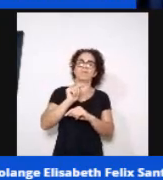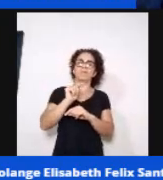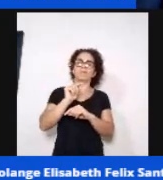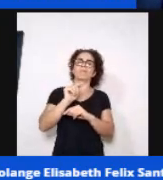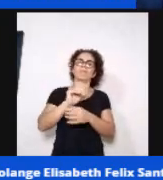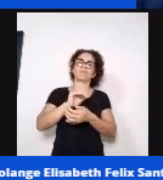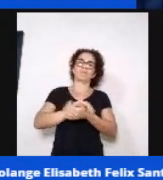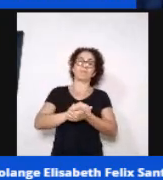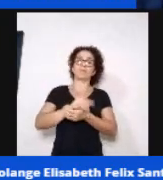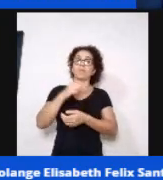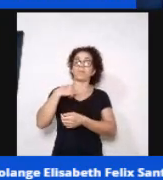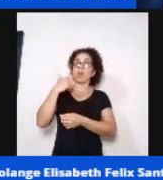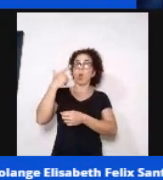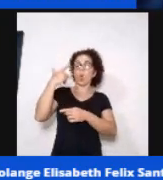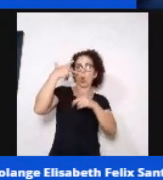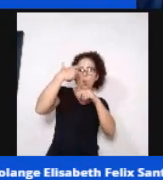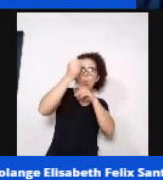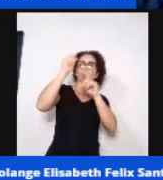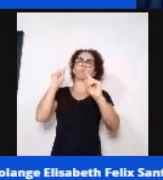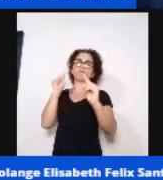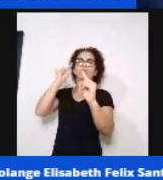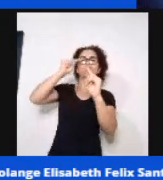Entendem? Até que eu chegue ao meu objetivo.